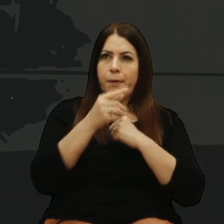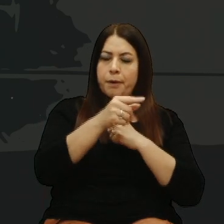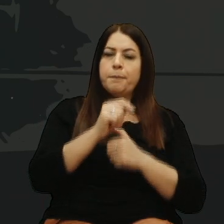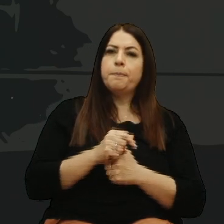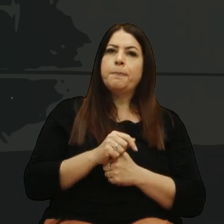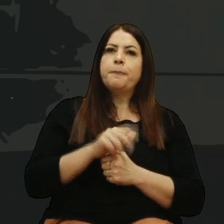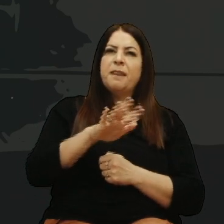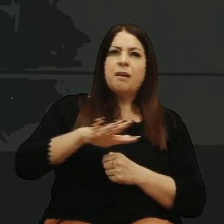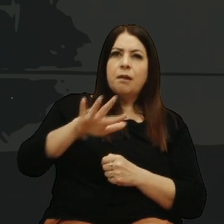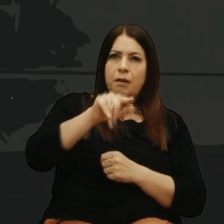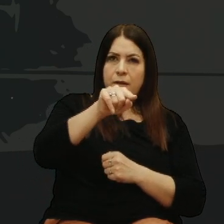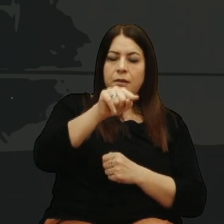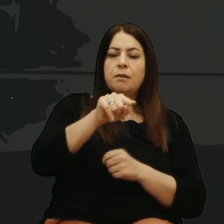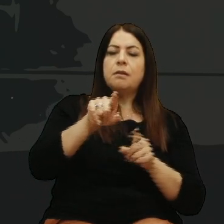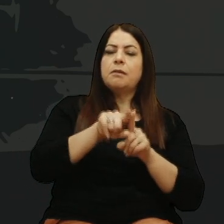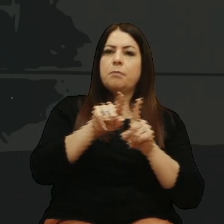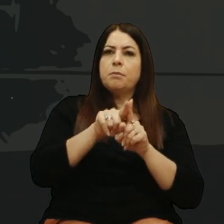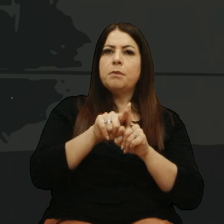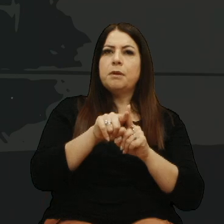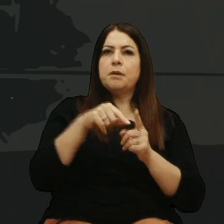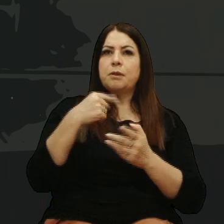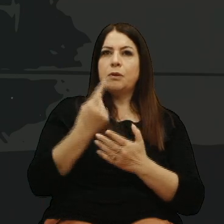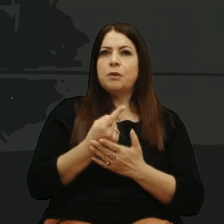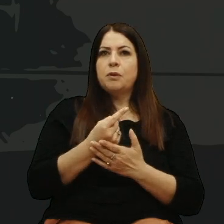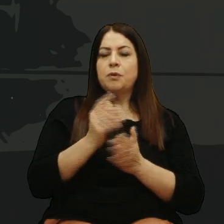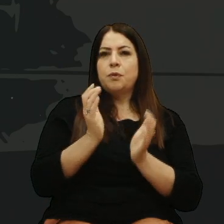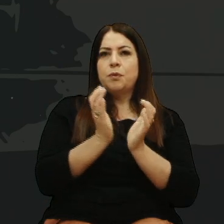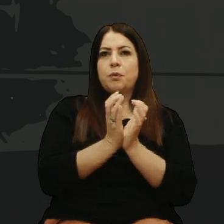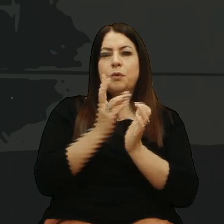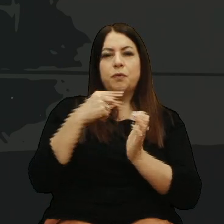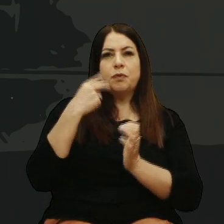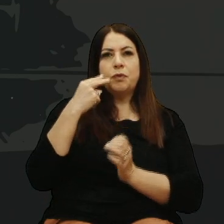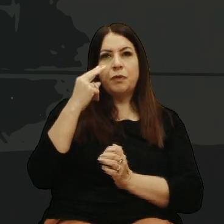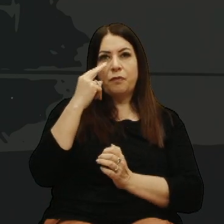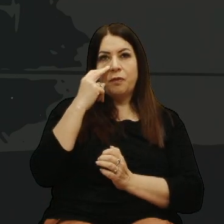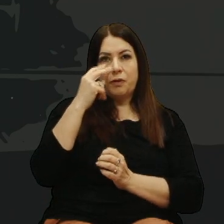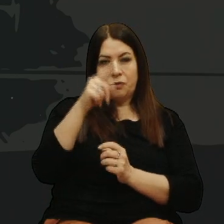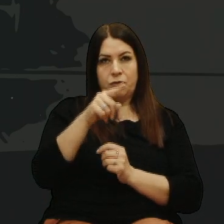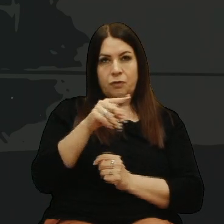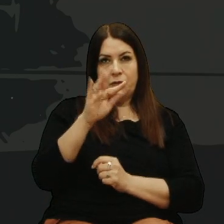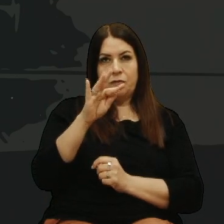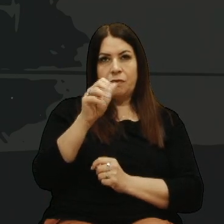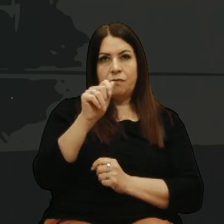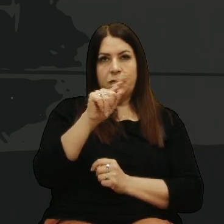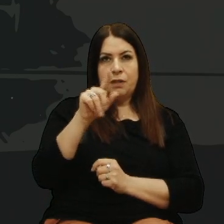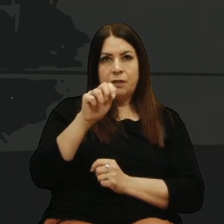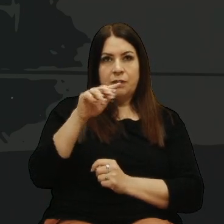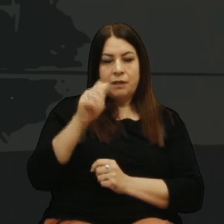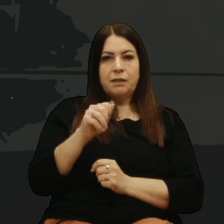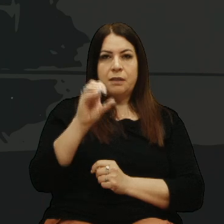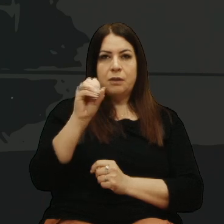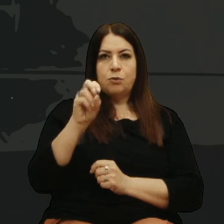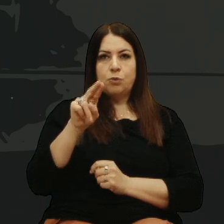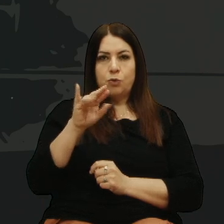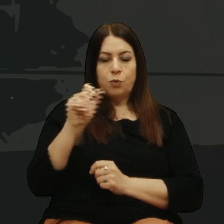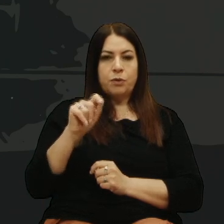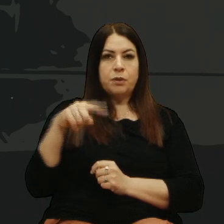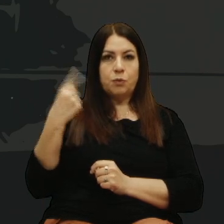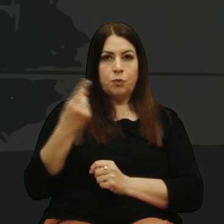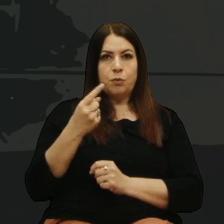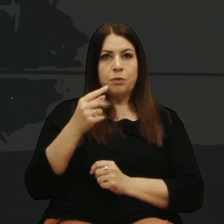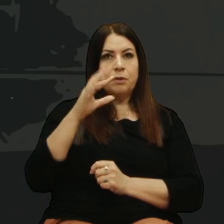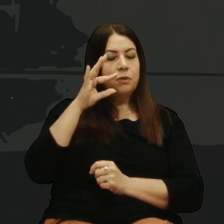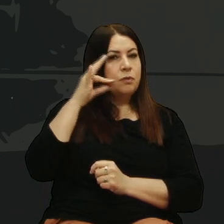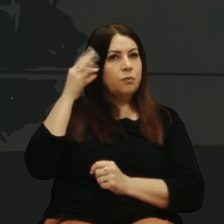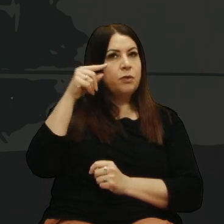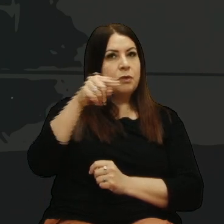aquela parte ali que compete ao nosso nobre colega vereador Fantinel, que é ali de Fazenda Souza, entre outras comunidades, o vereador Aldonei,